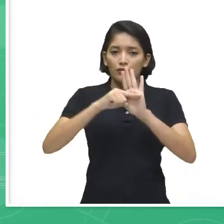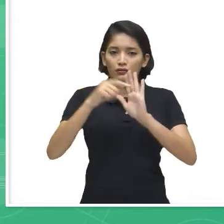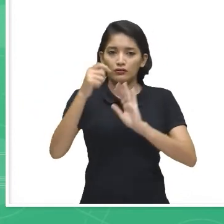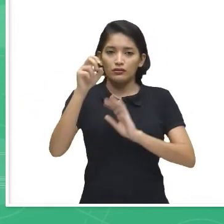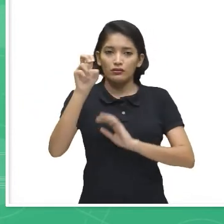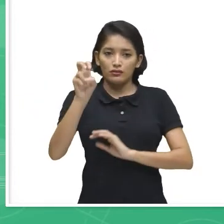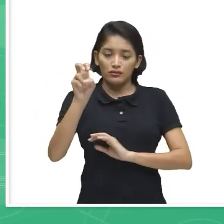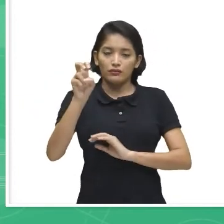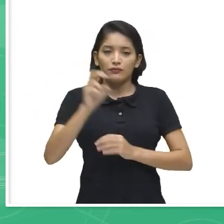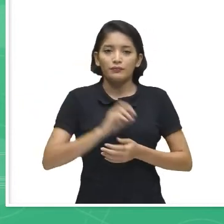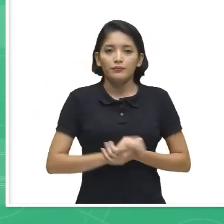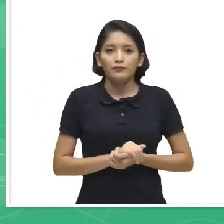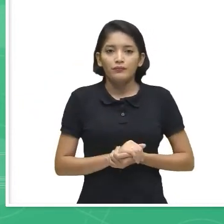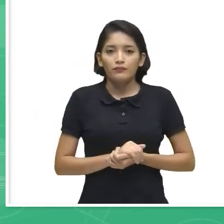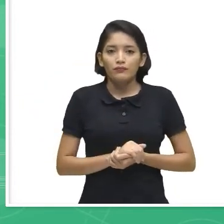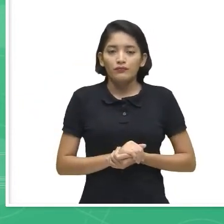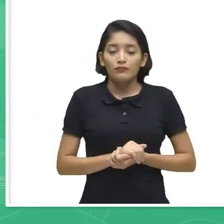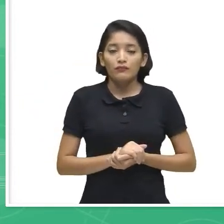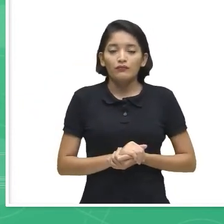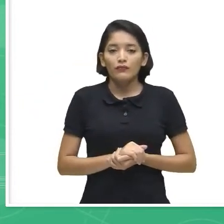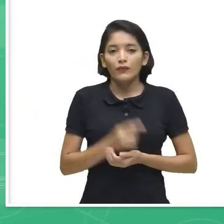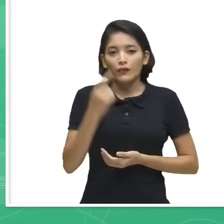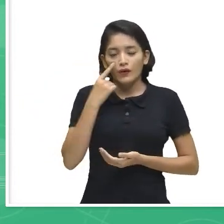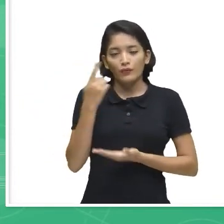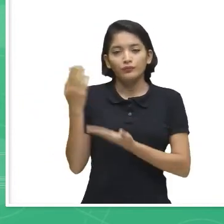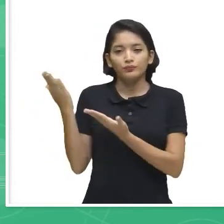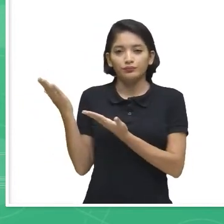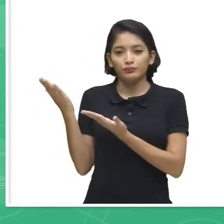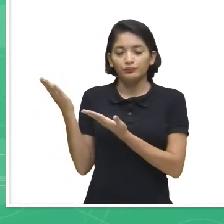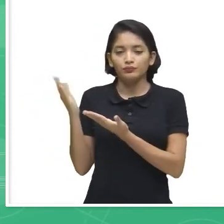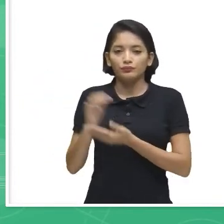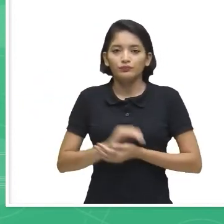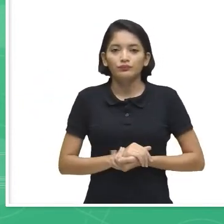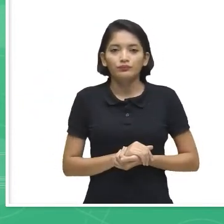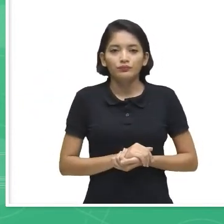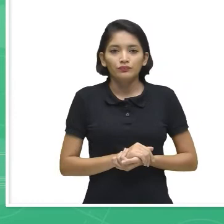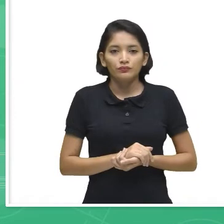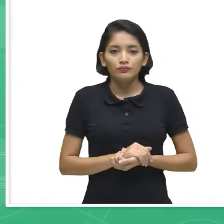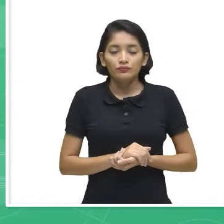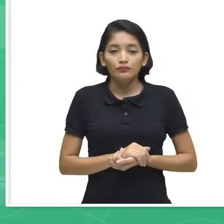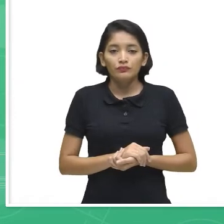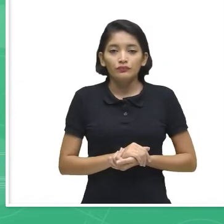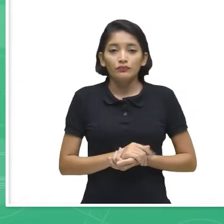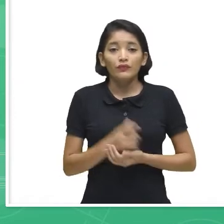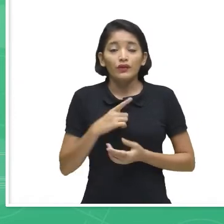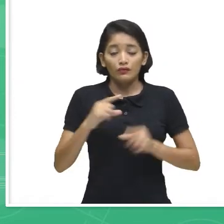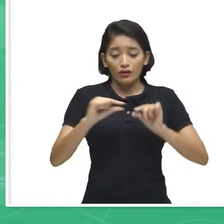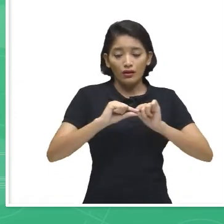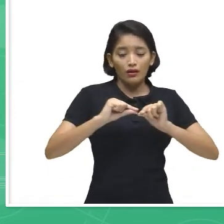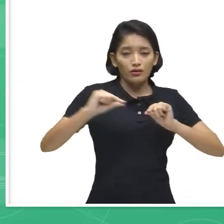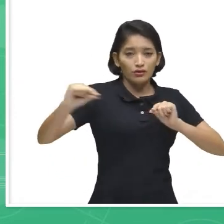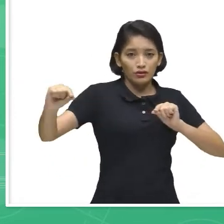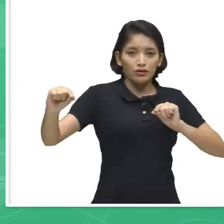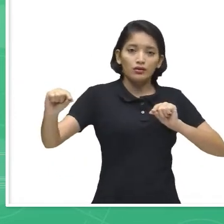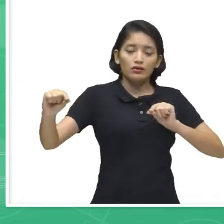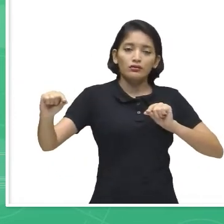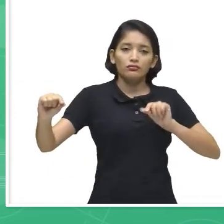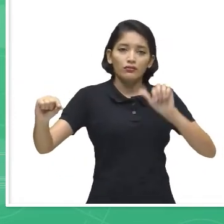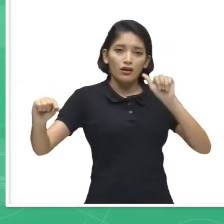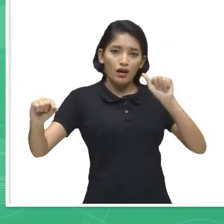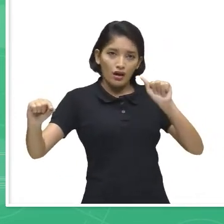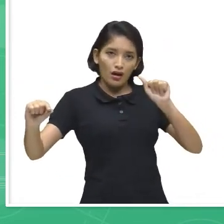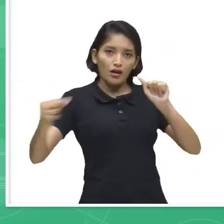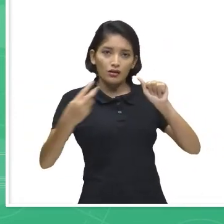somos expoentes. 1 mais menos 6, menos 5, beleza? Aqui nós temos a distância de A, que é 2